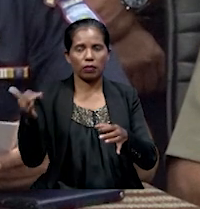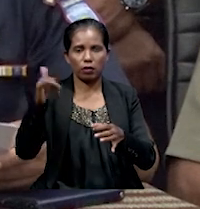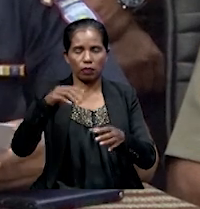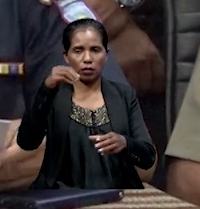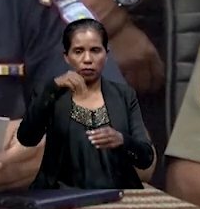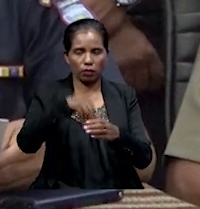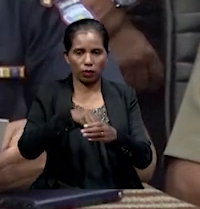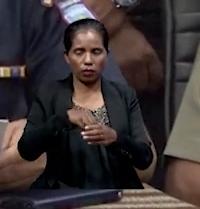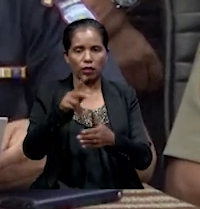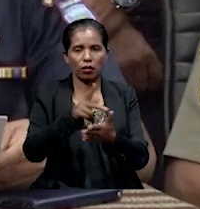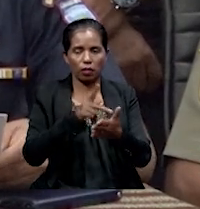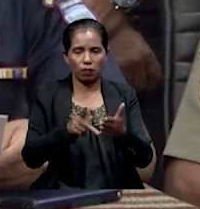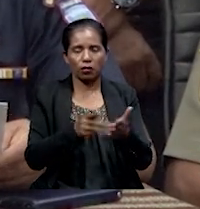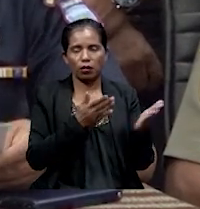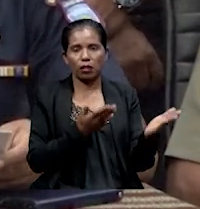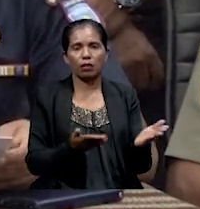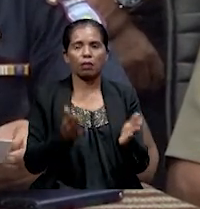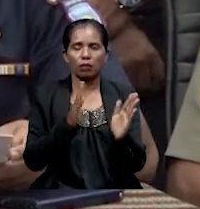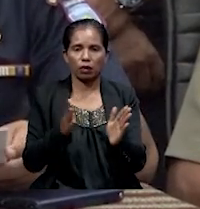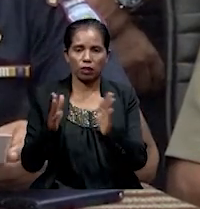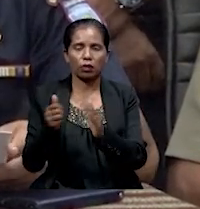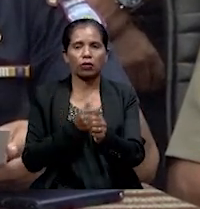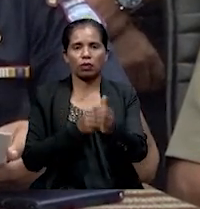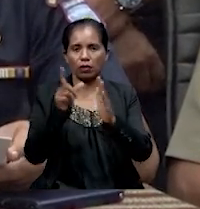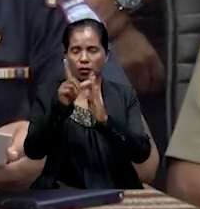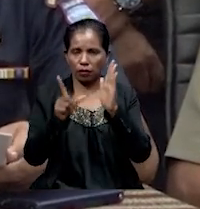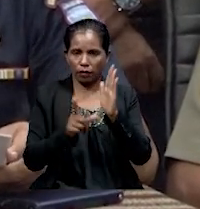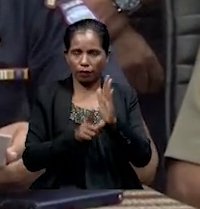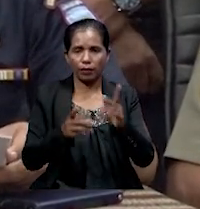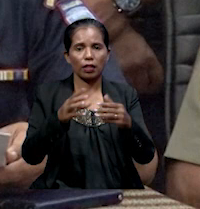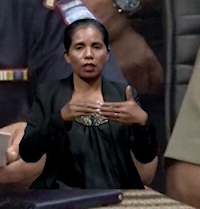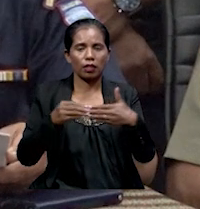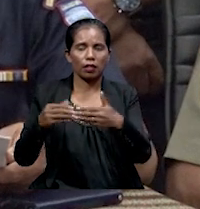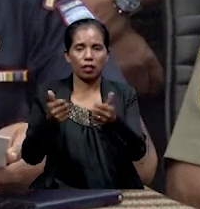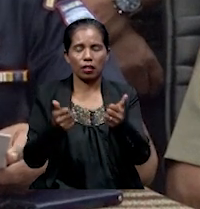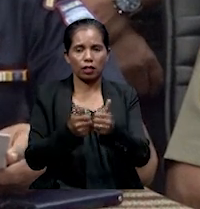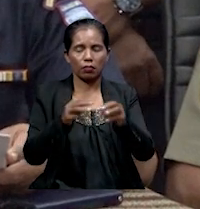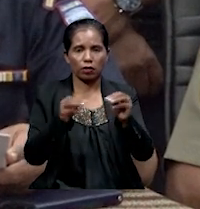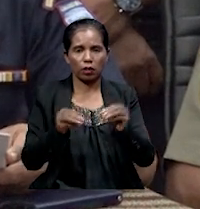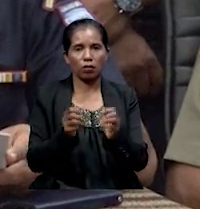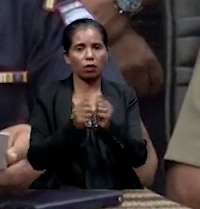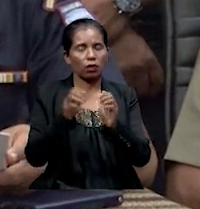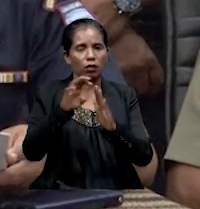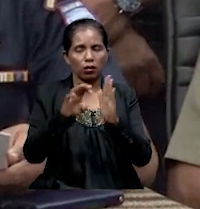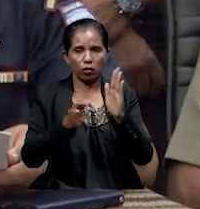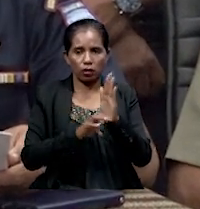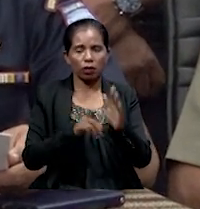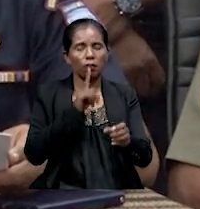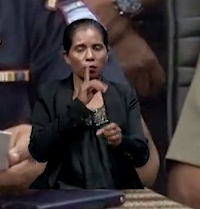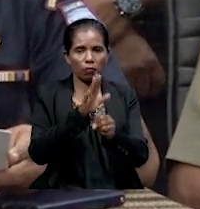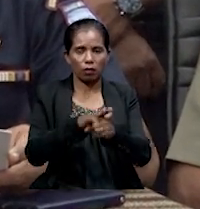iha crime, se processo tuir lei. Líder artes marciais, honia estrutura, promete, at